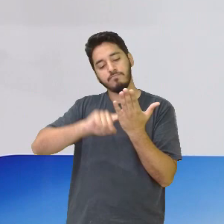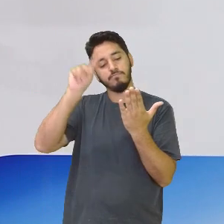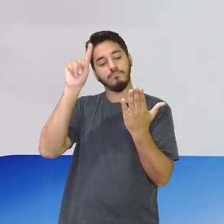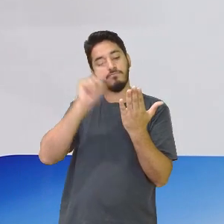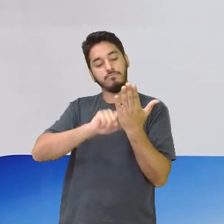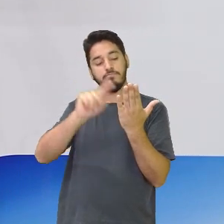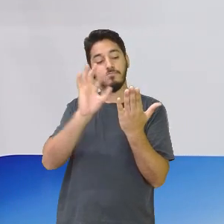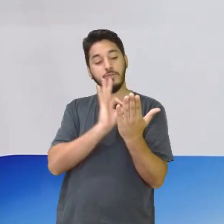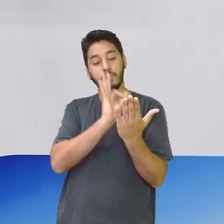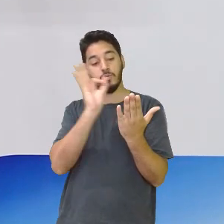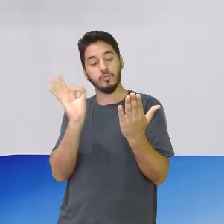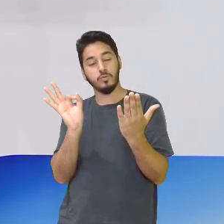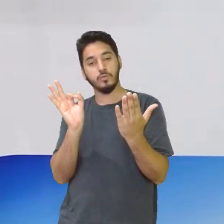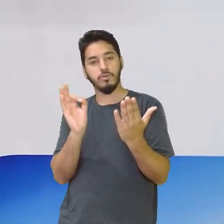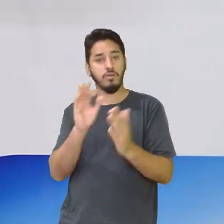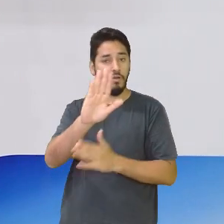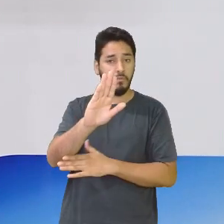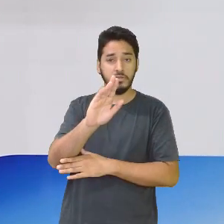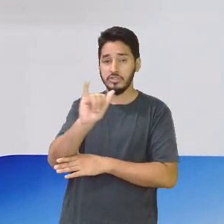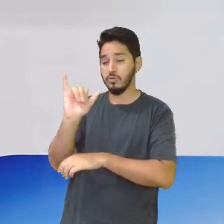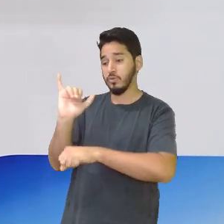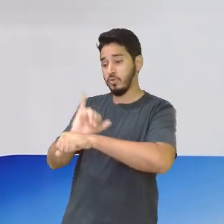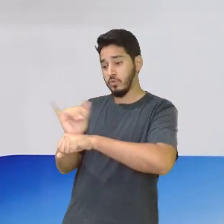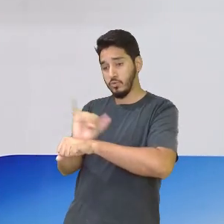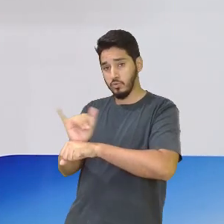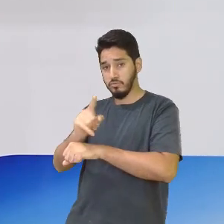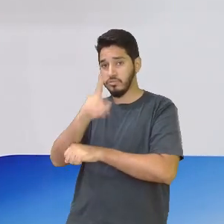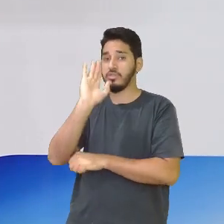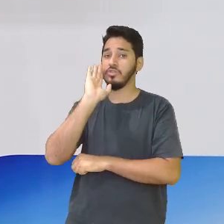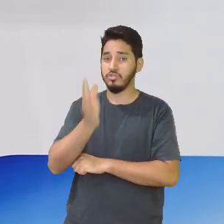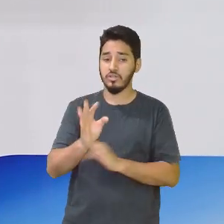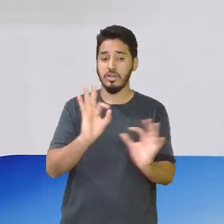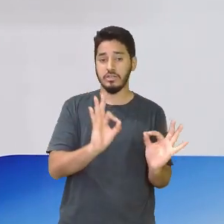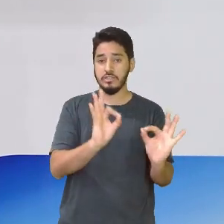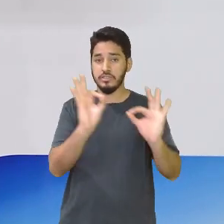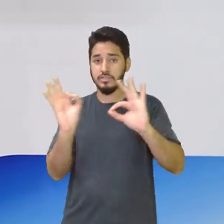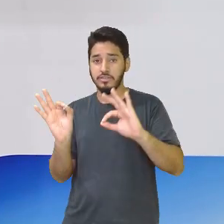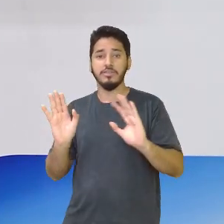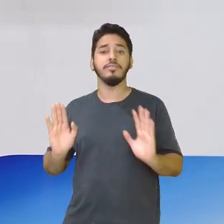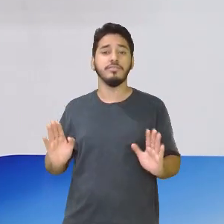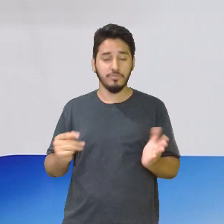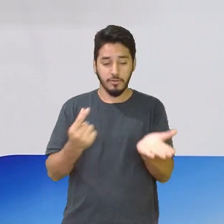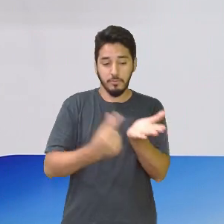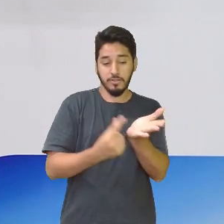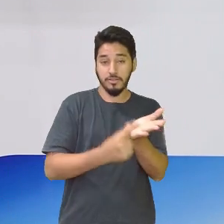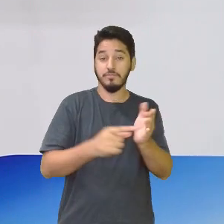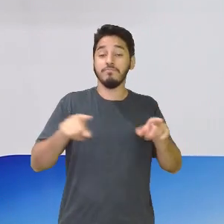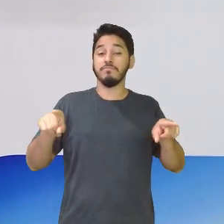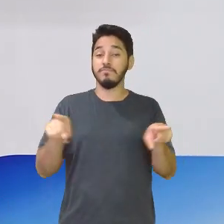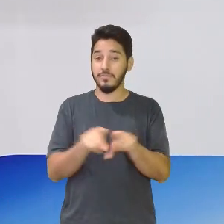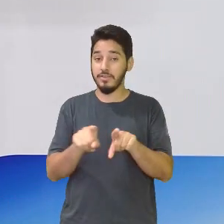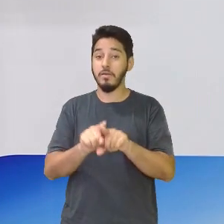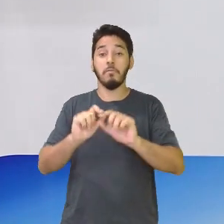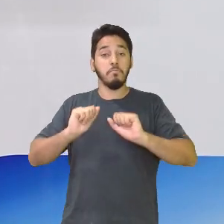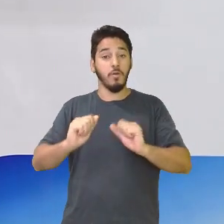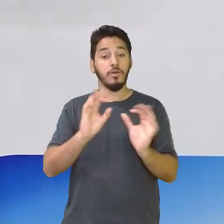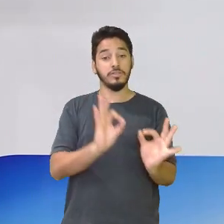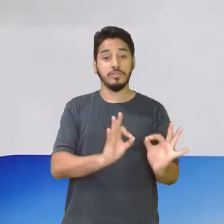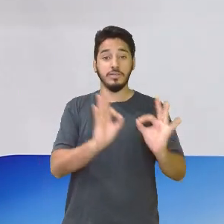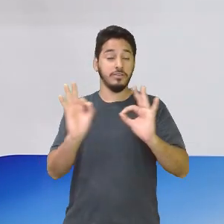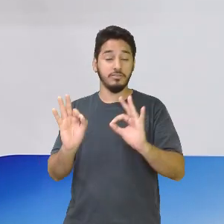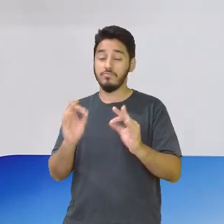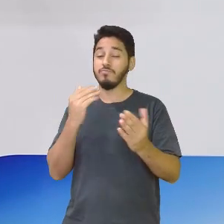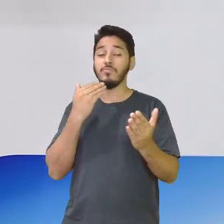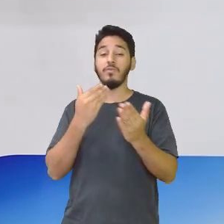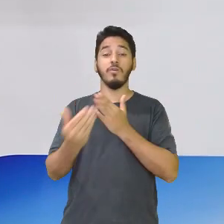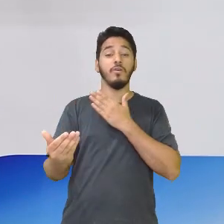assistir também. Olha, se no YouTube você já assiste onde você quiser, também no aplicativo do Educa Recife, você pode assistir onde